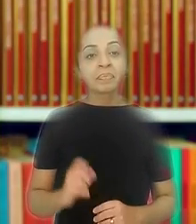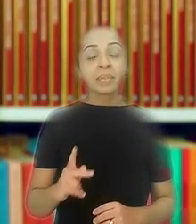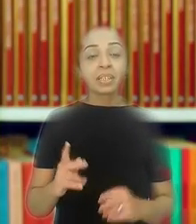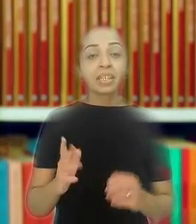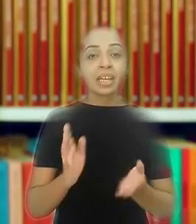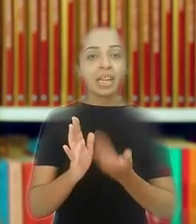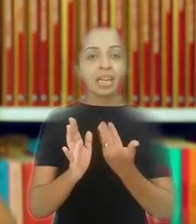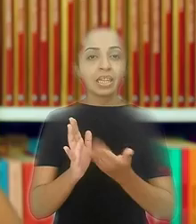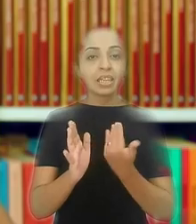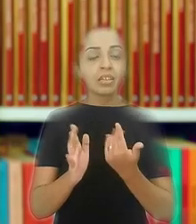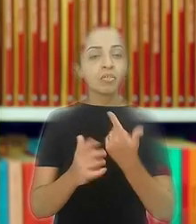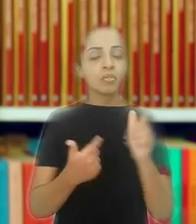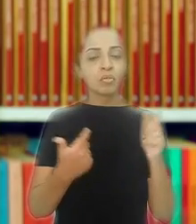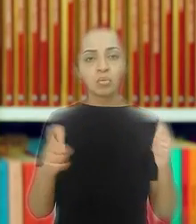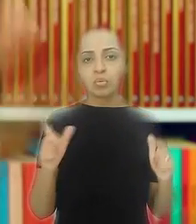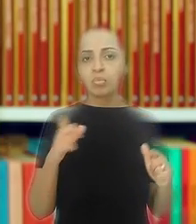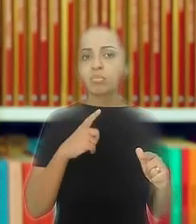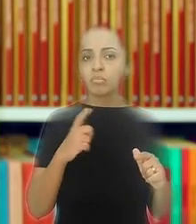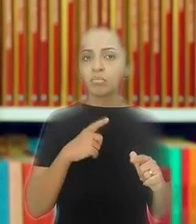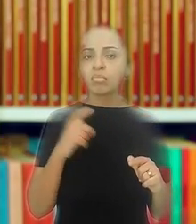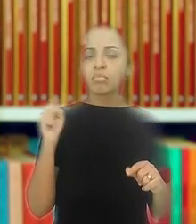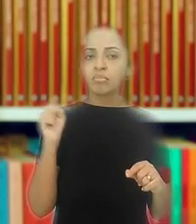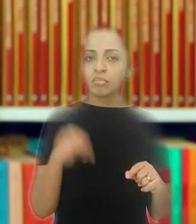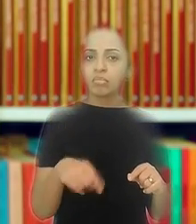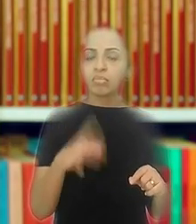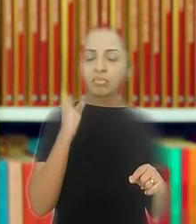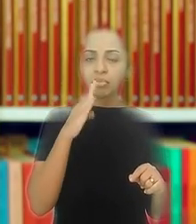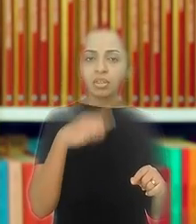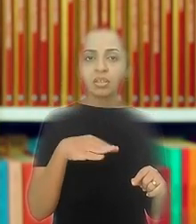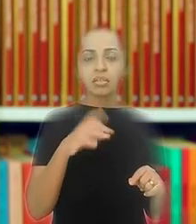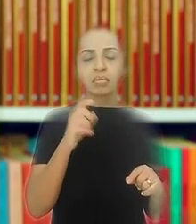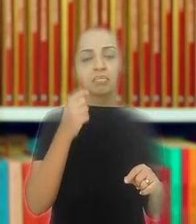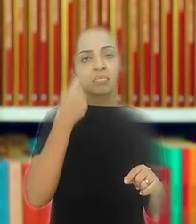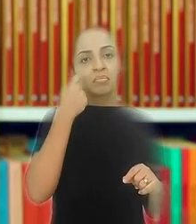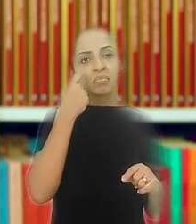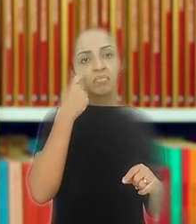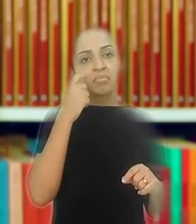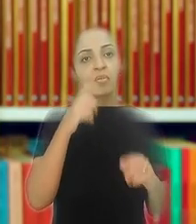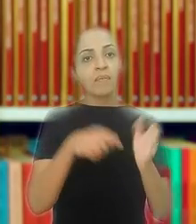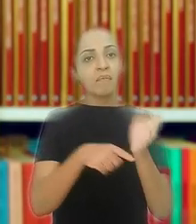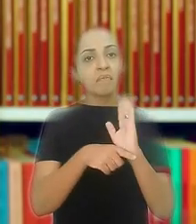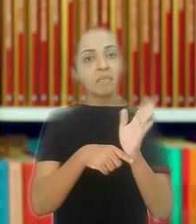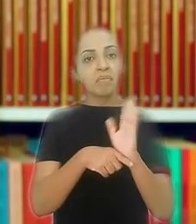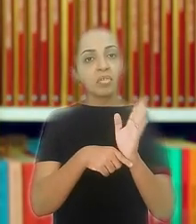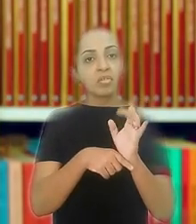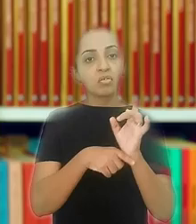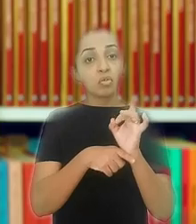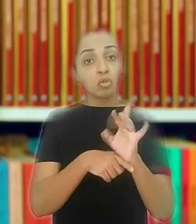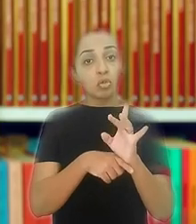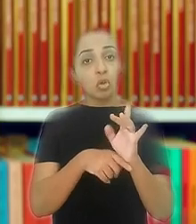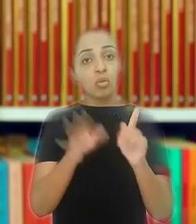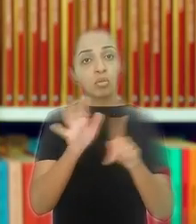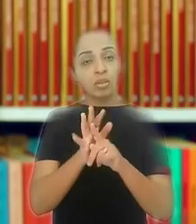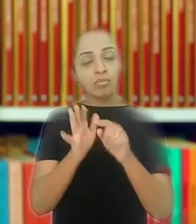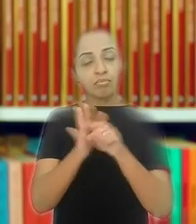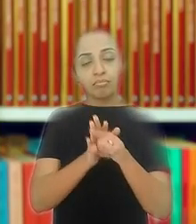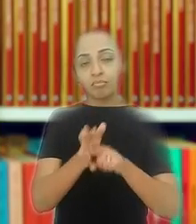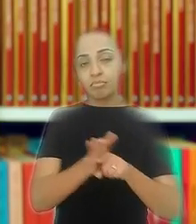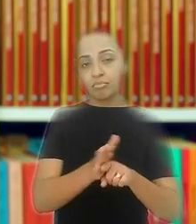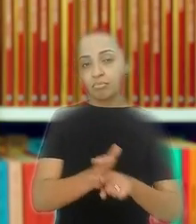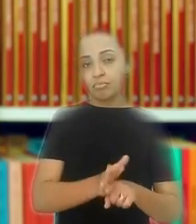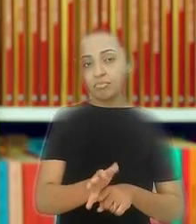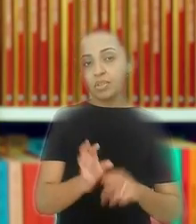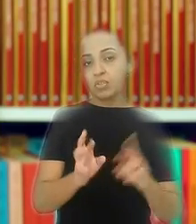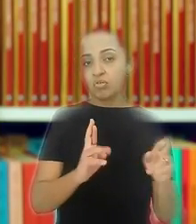que é muito famoso tem muitas obras ele inclusive tem outras aqui a gente pode fazer também um vídeo só com obras e